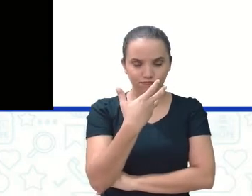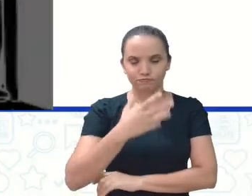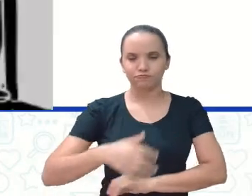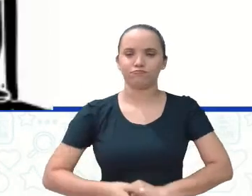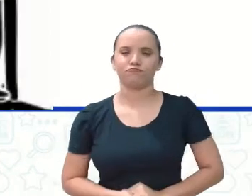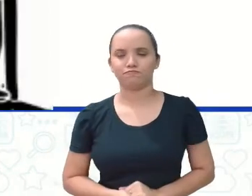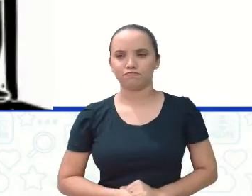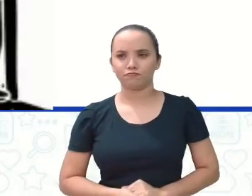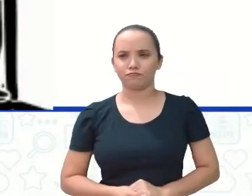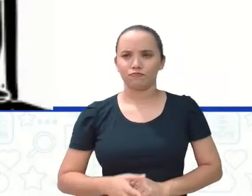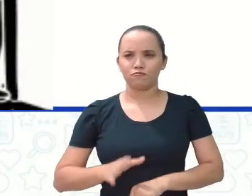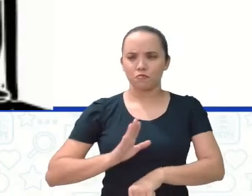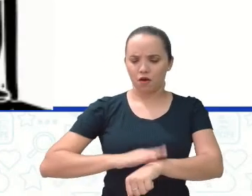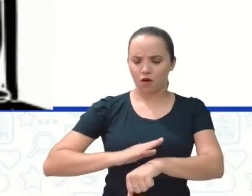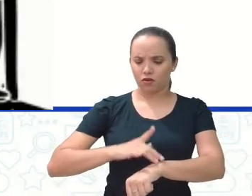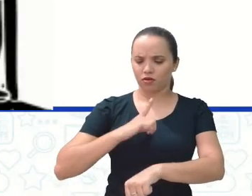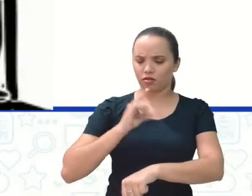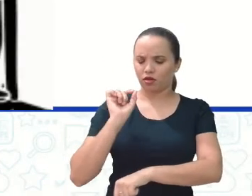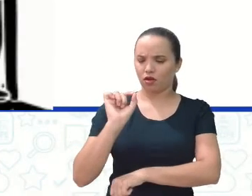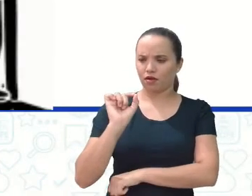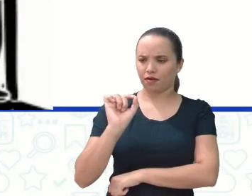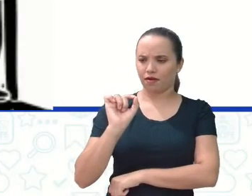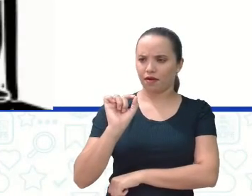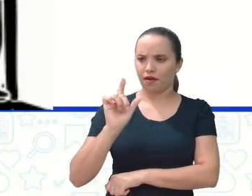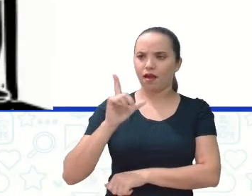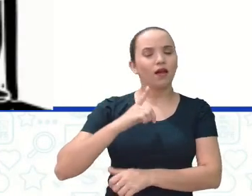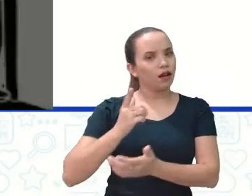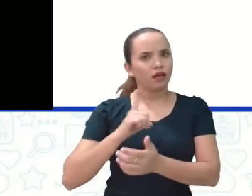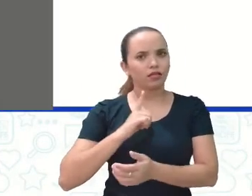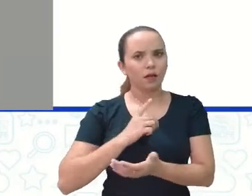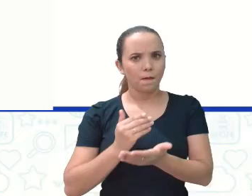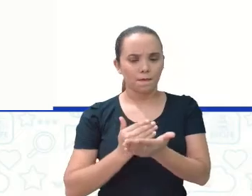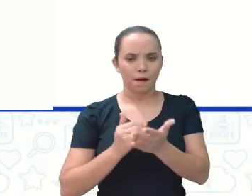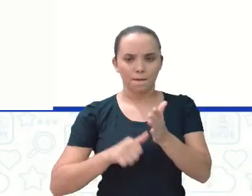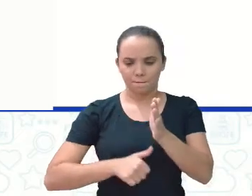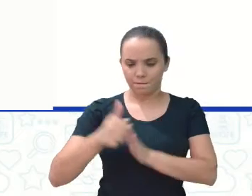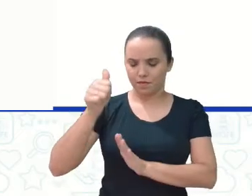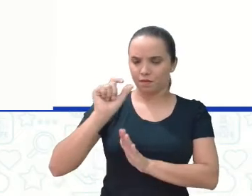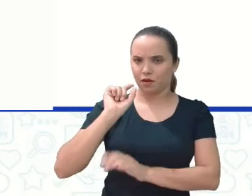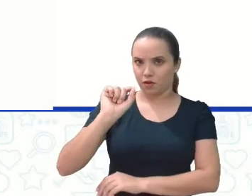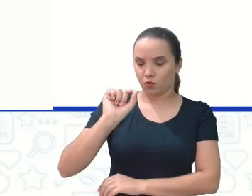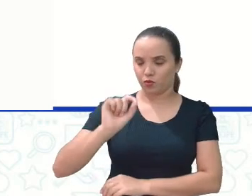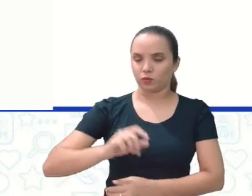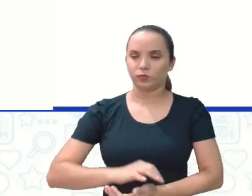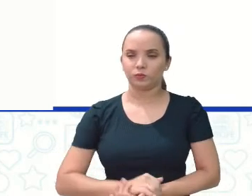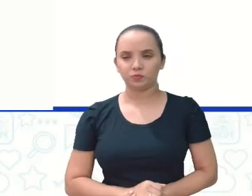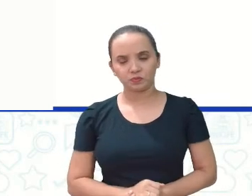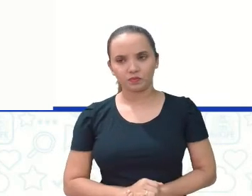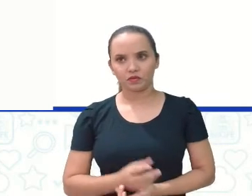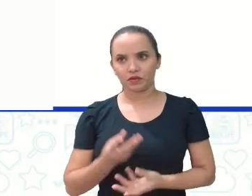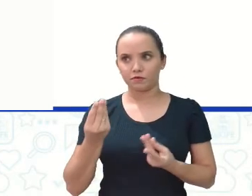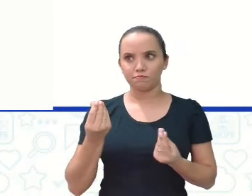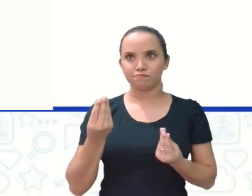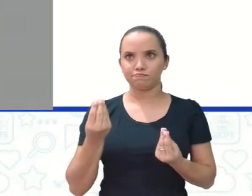quando existe, né? Ela existiu primeiro. Ela é uma